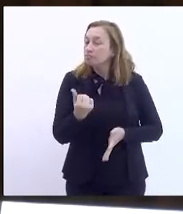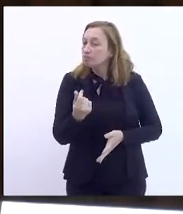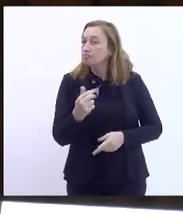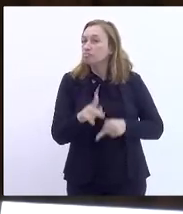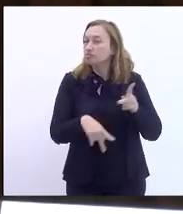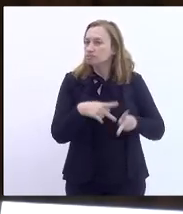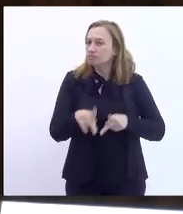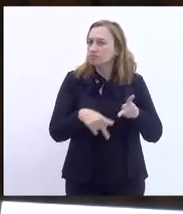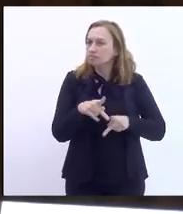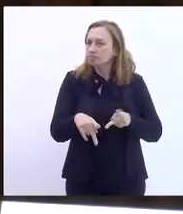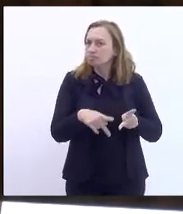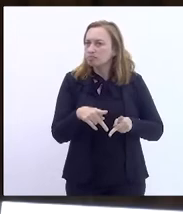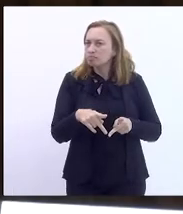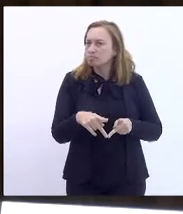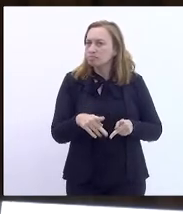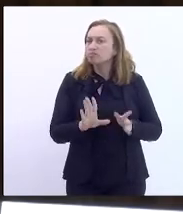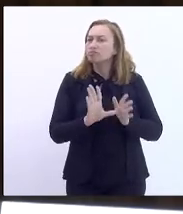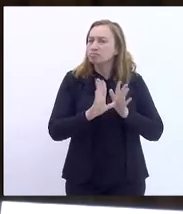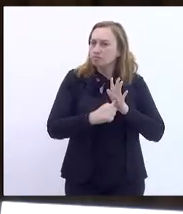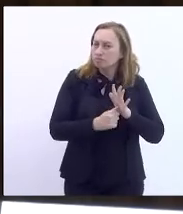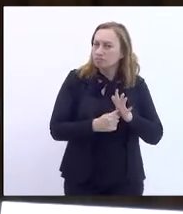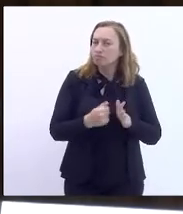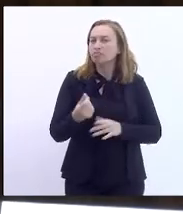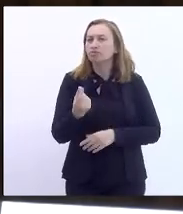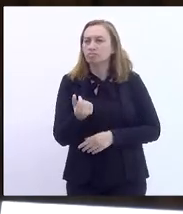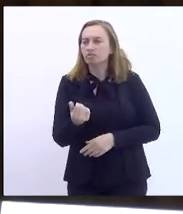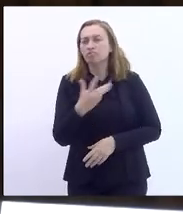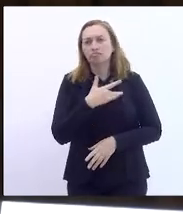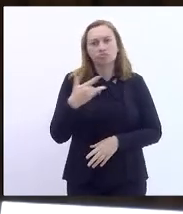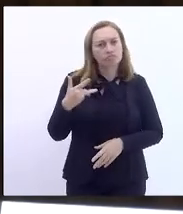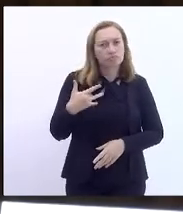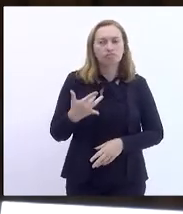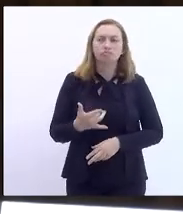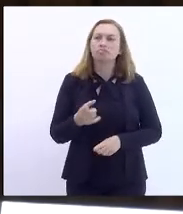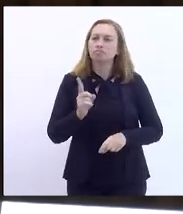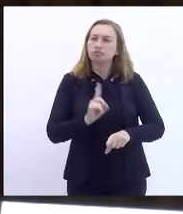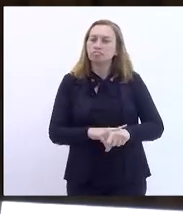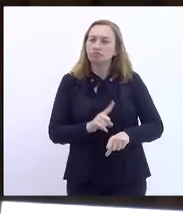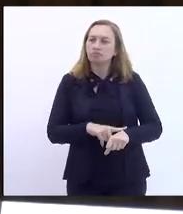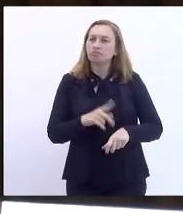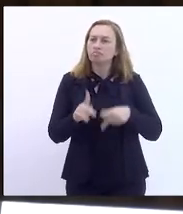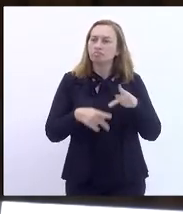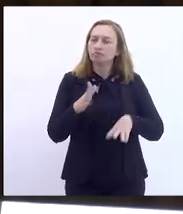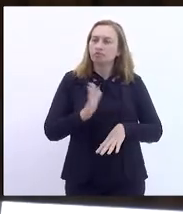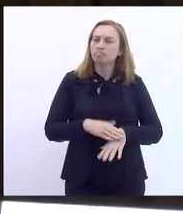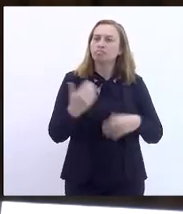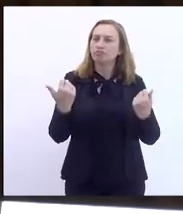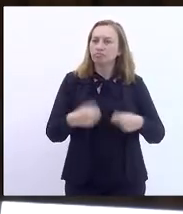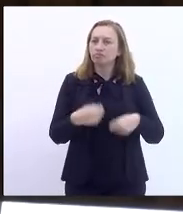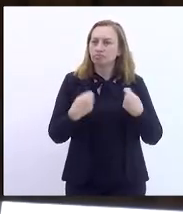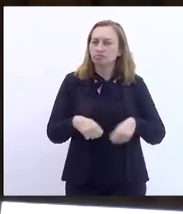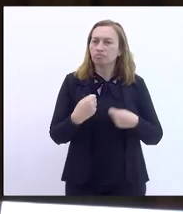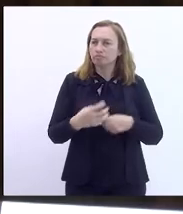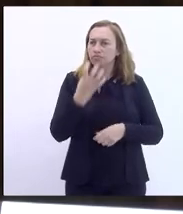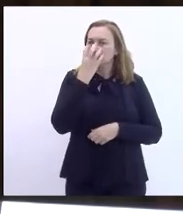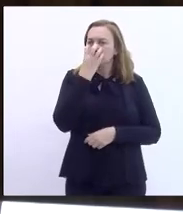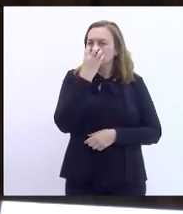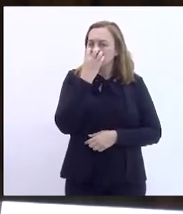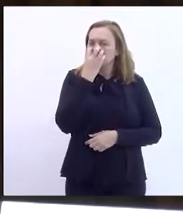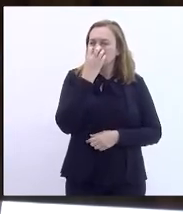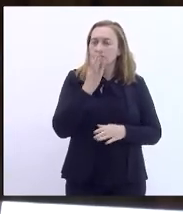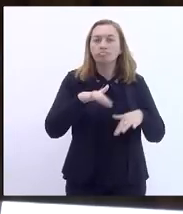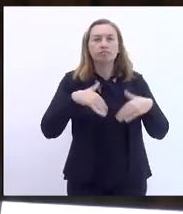da população roubou o dinheiro da saúde no momento que a população mais precisava de respiradores